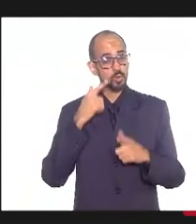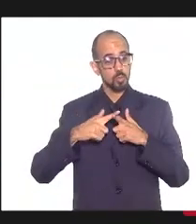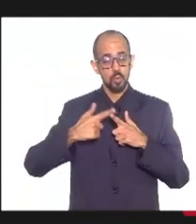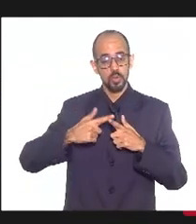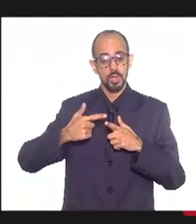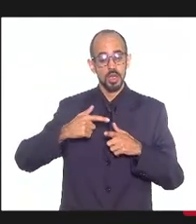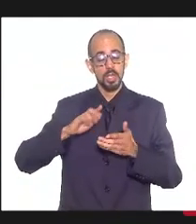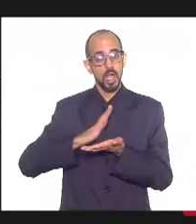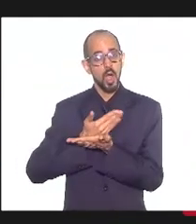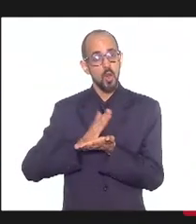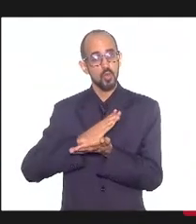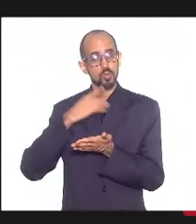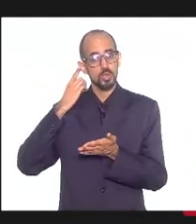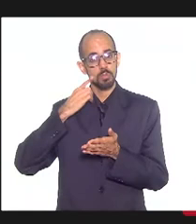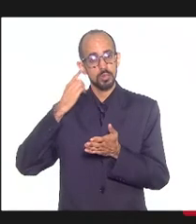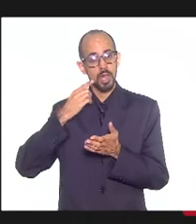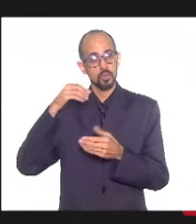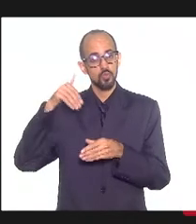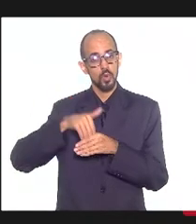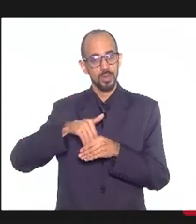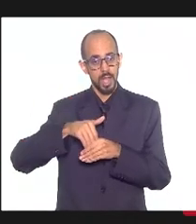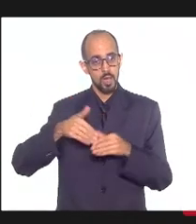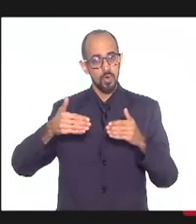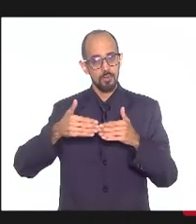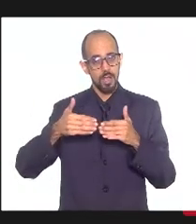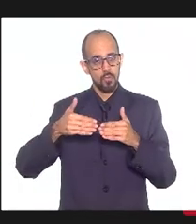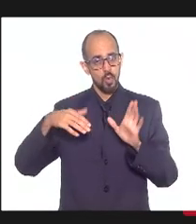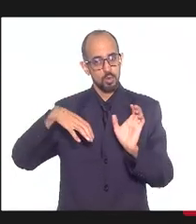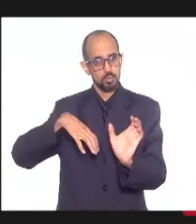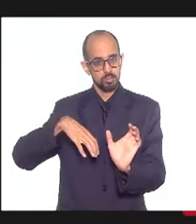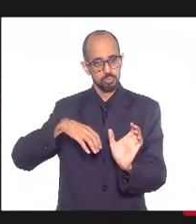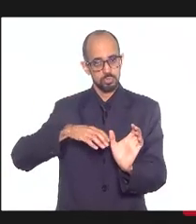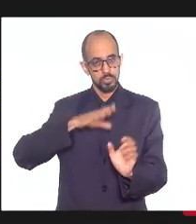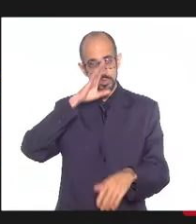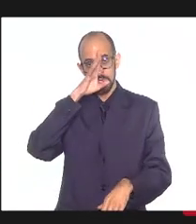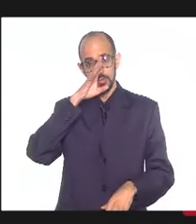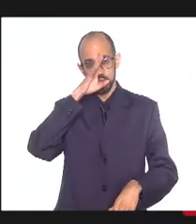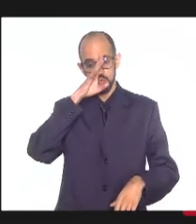parlamentares do Rio de Janeiro votaram a favor desse absurdo. Próximo.